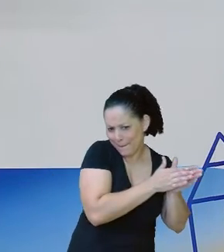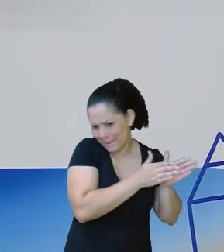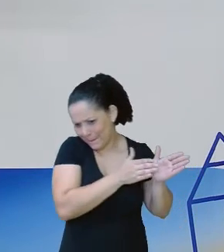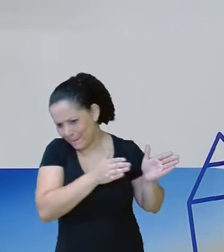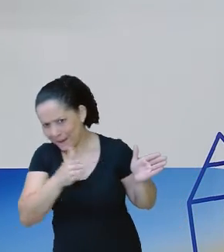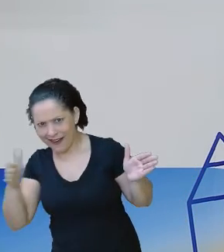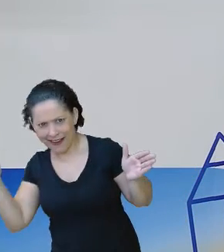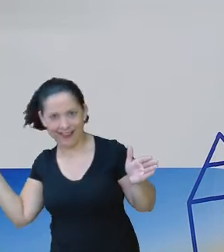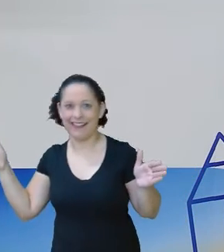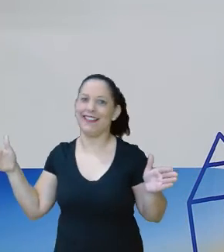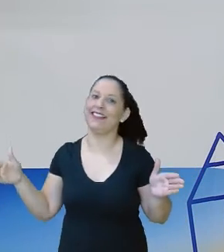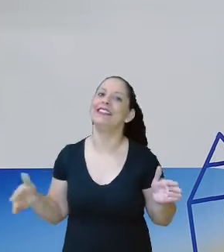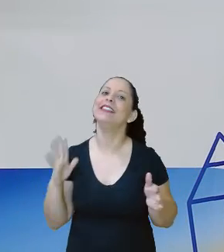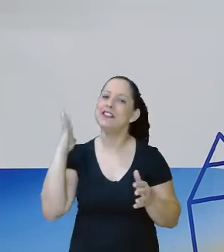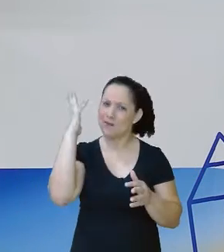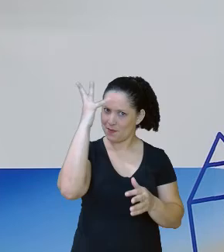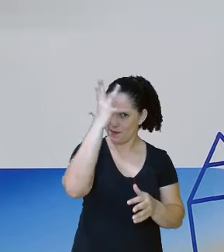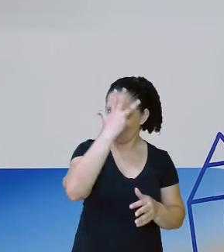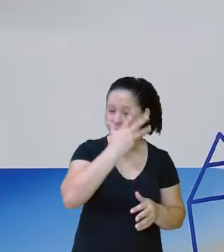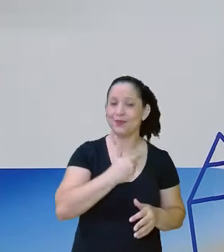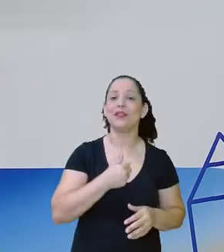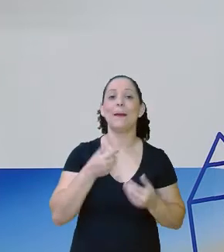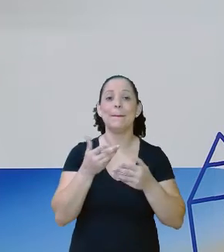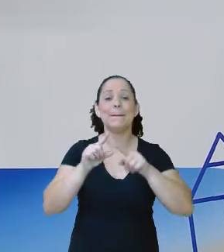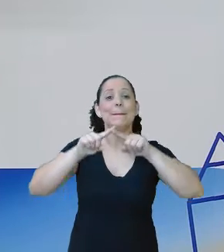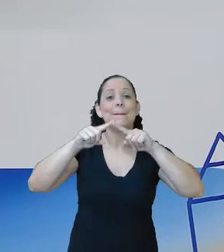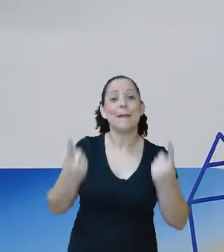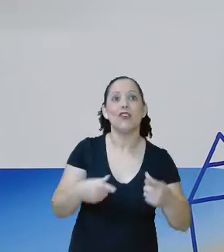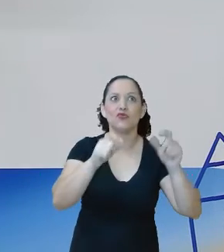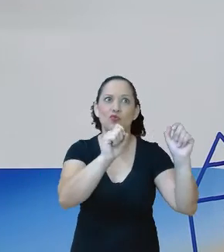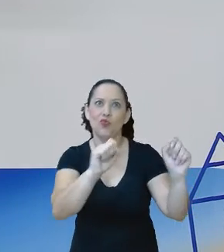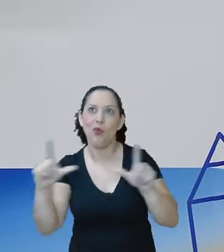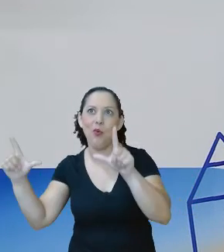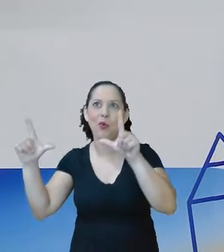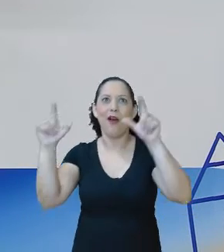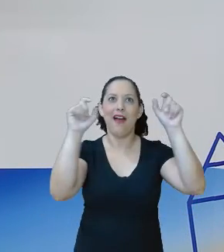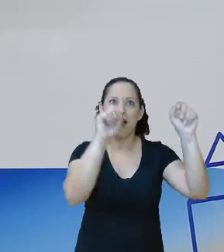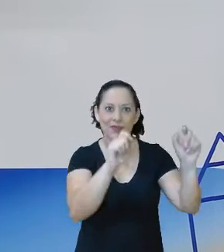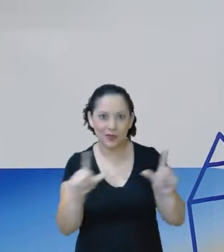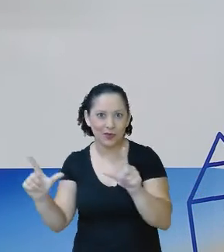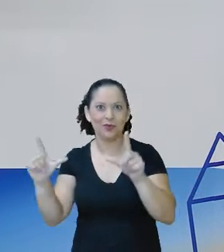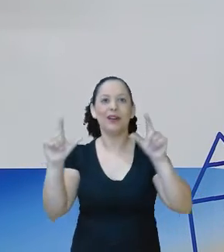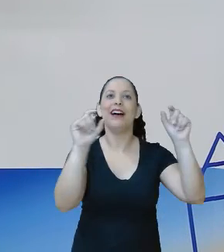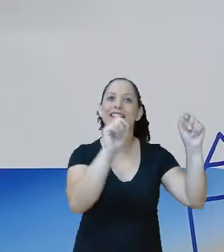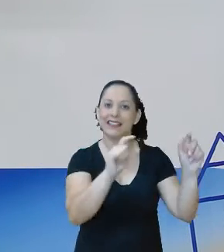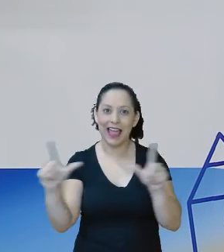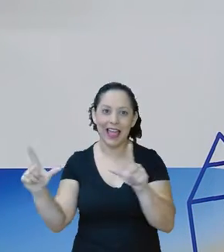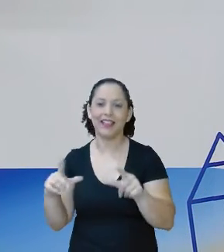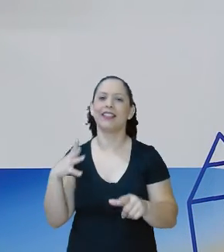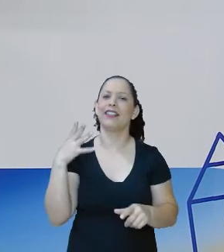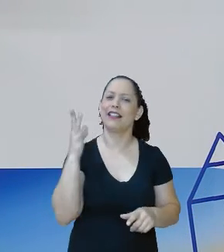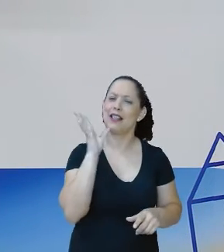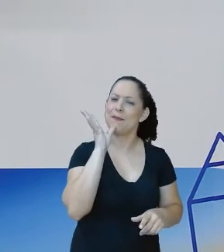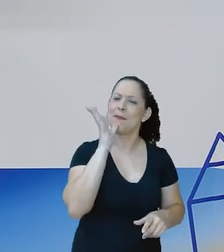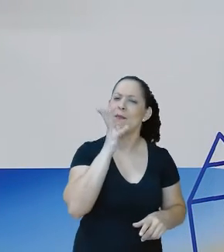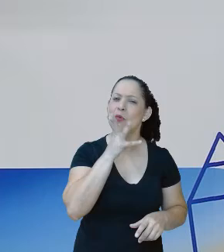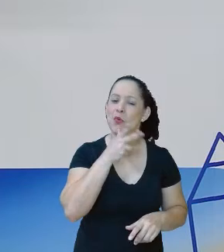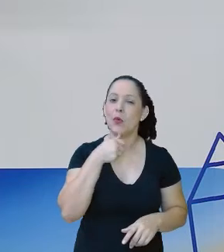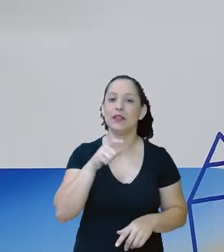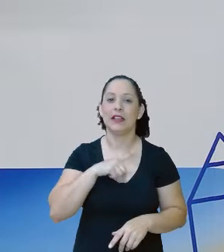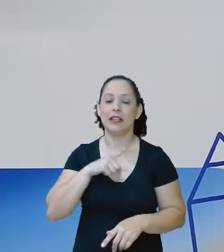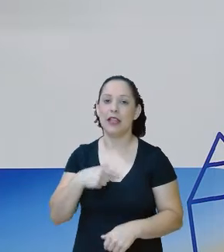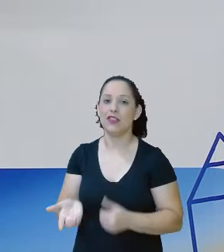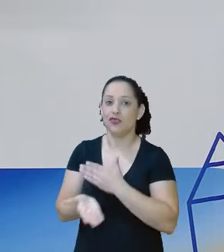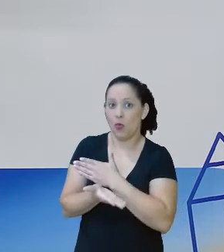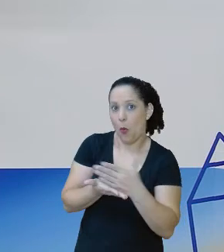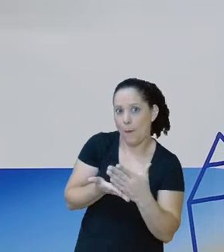aí, viram como foi longo? Quantas telas nós gastamos, nós usamos viram que tudo tem aí, não é? Início, meio,